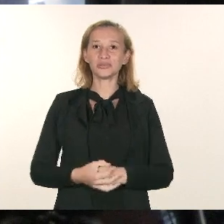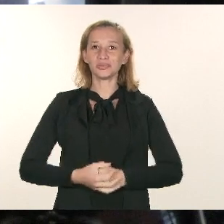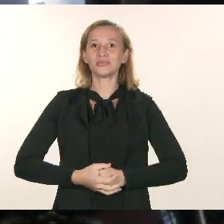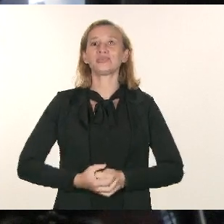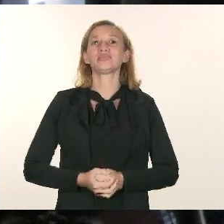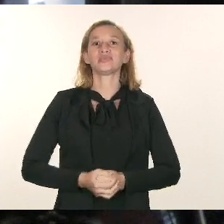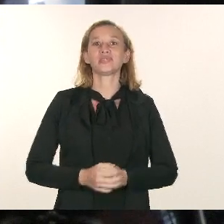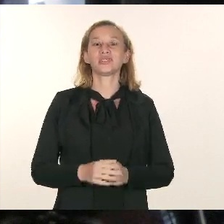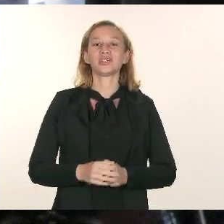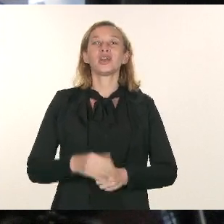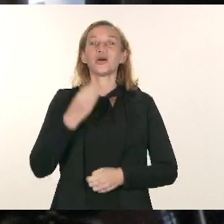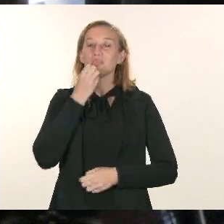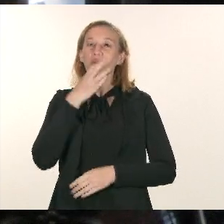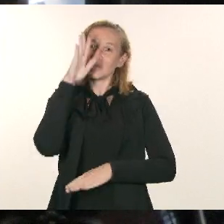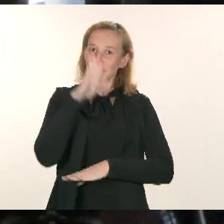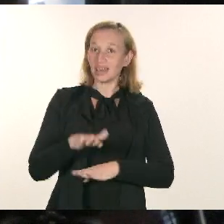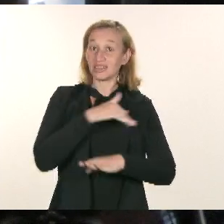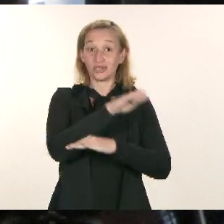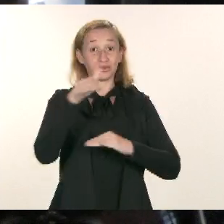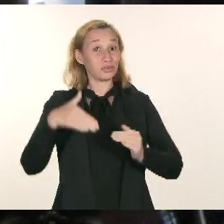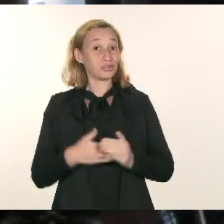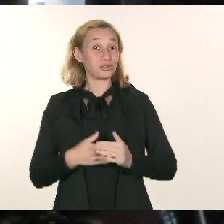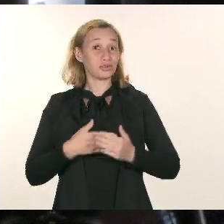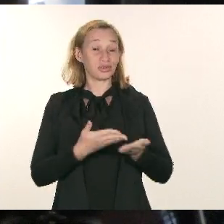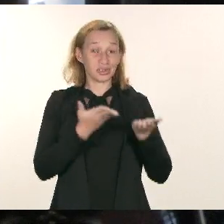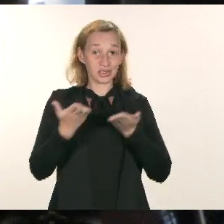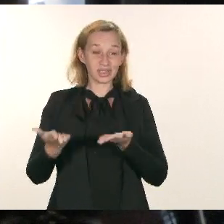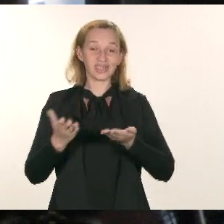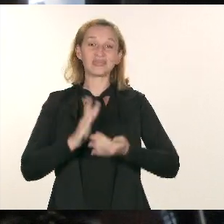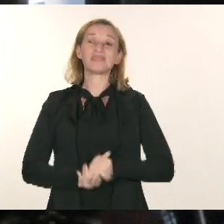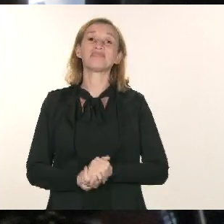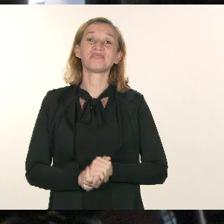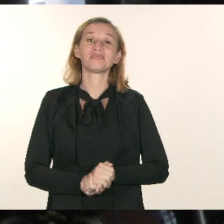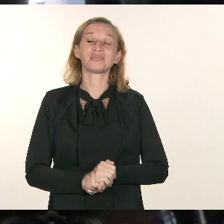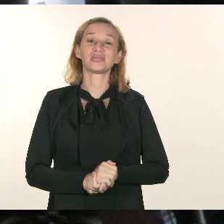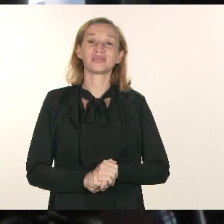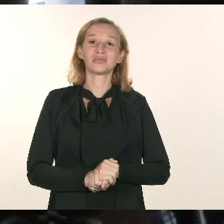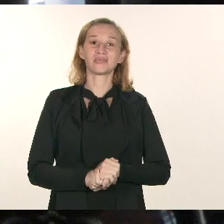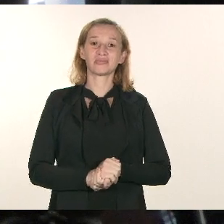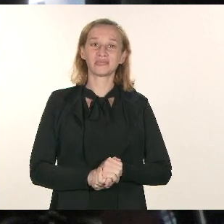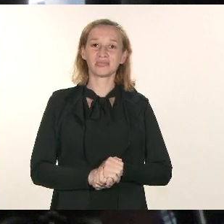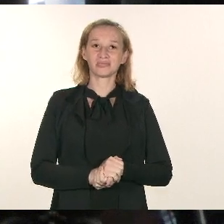Então, boa tarde a todas e a todos. Deixar vocês com a presença.